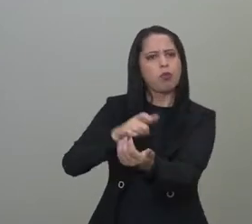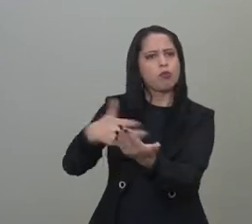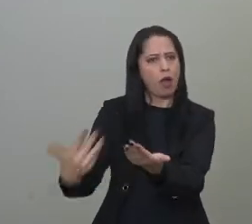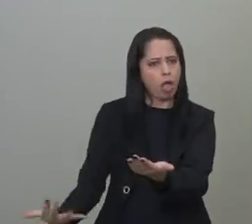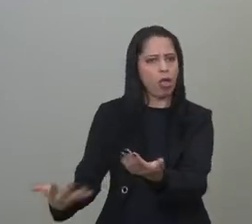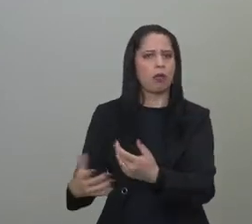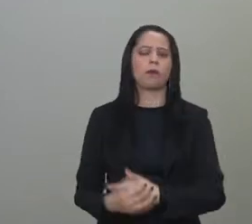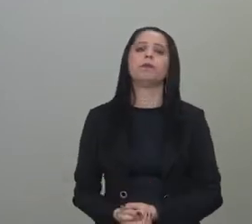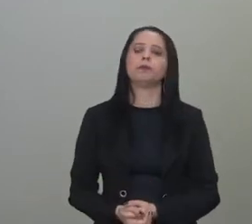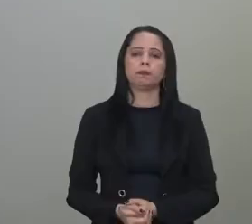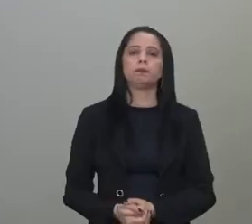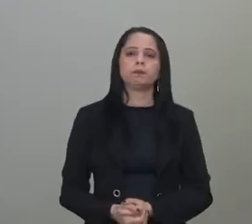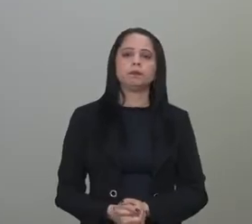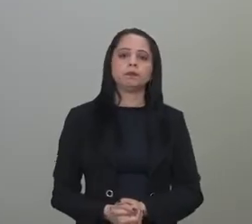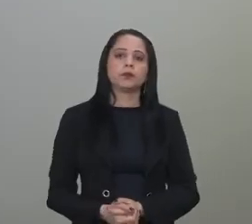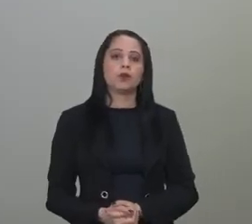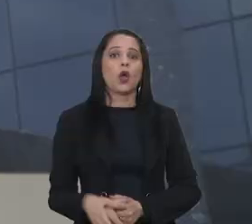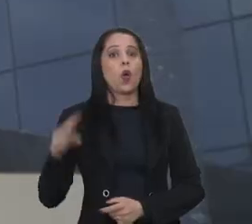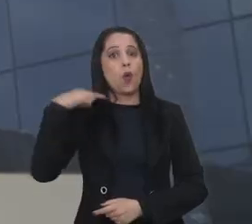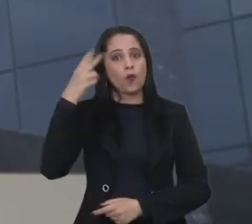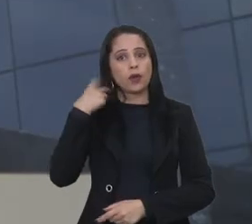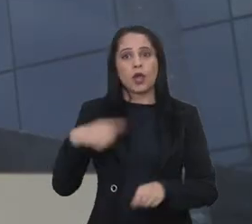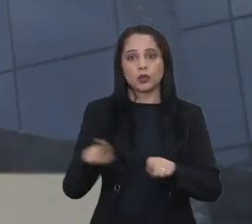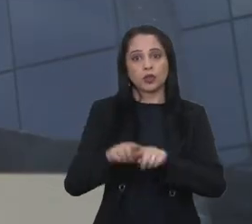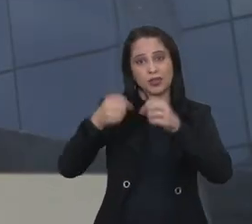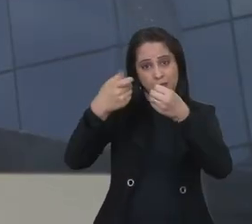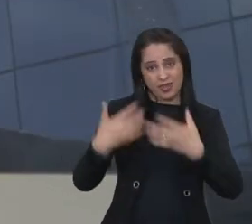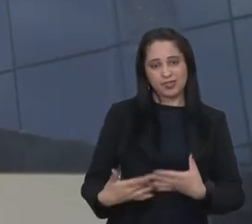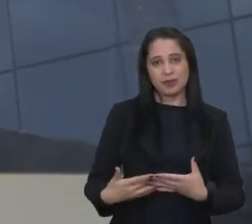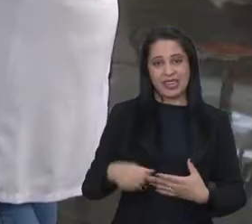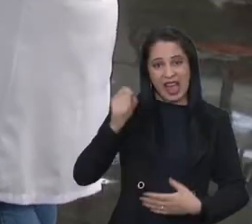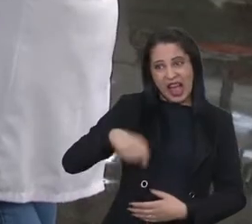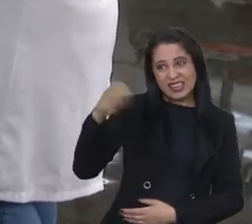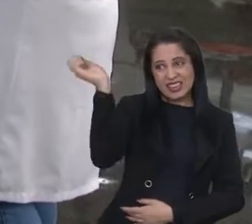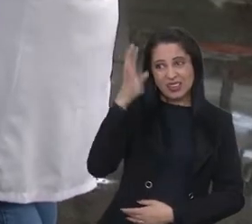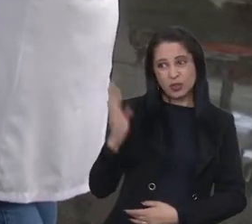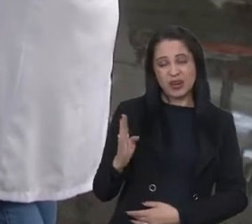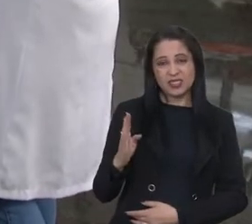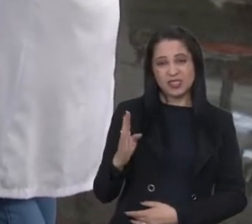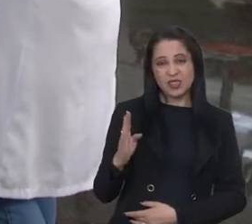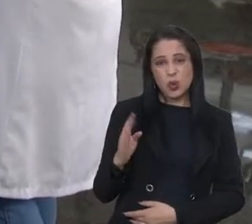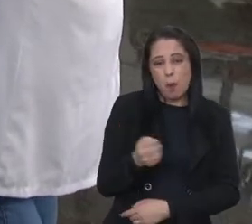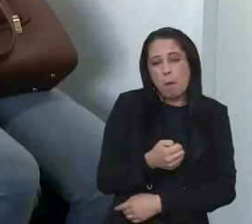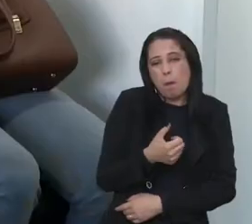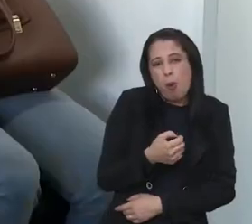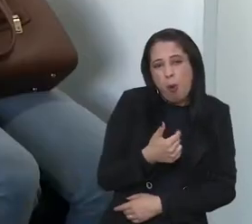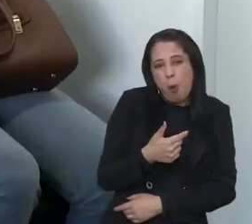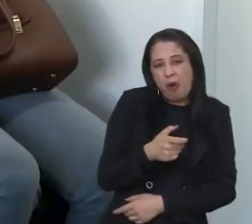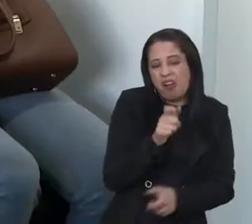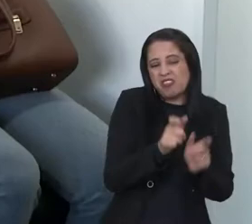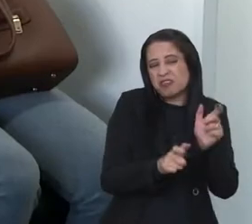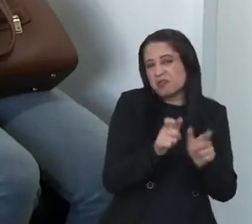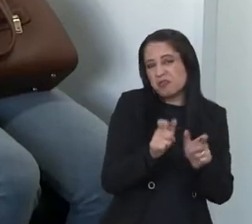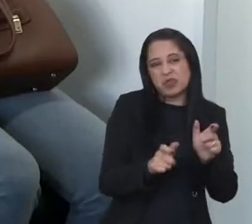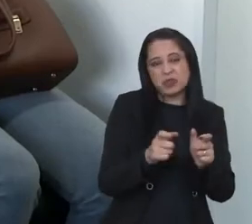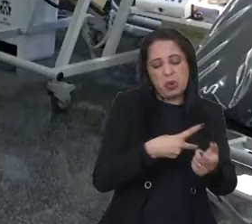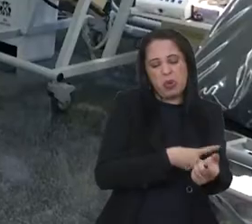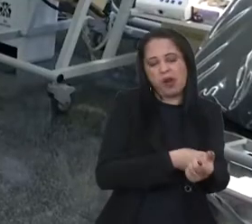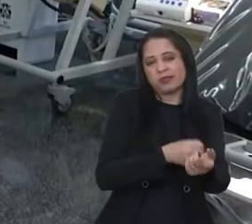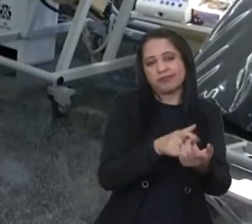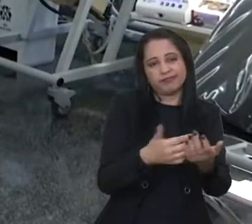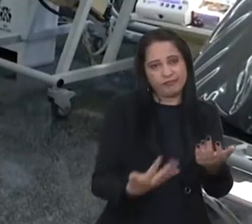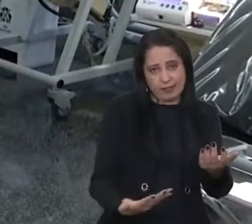né Essa ação solidária importantíssima o parlamentar também destaca que o nosso país ainda tem uma baixa adesão de